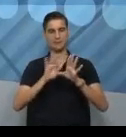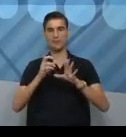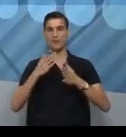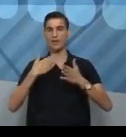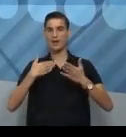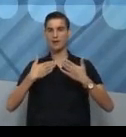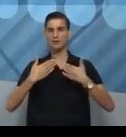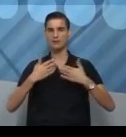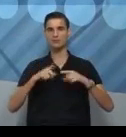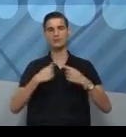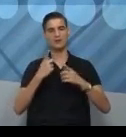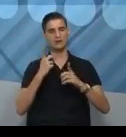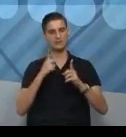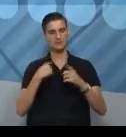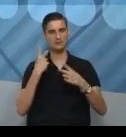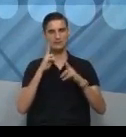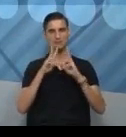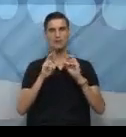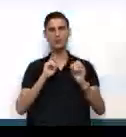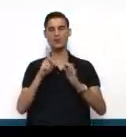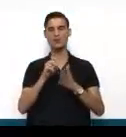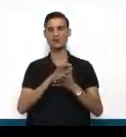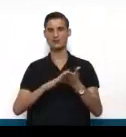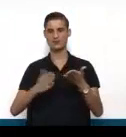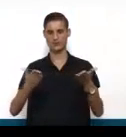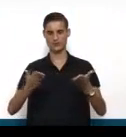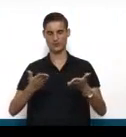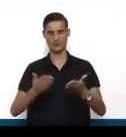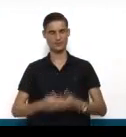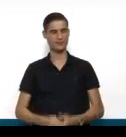calor. Mas antes vamos conhecer a nossa segunda situação-problema.